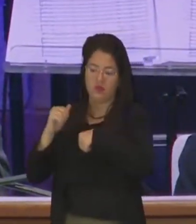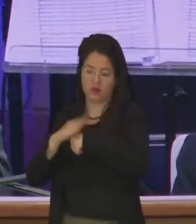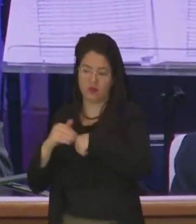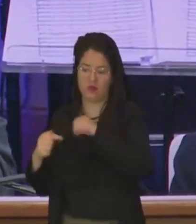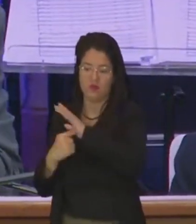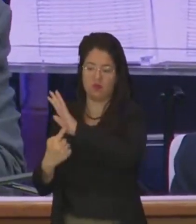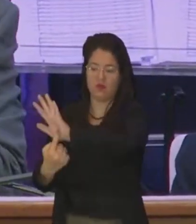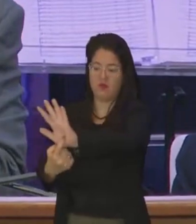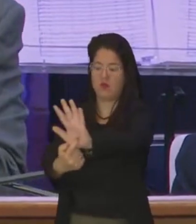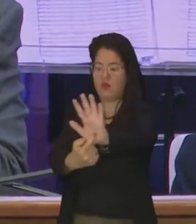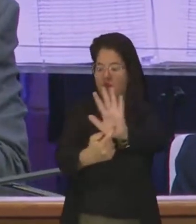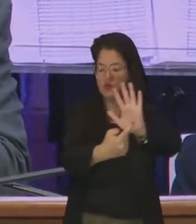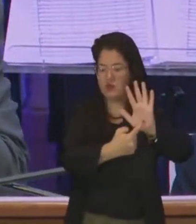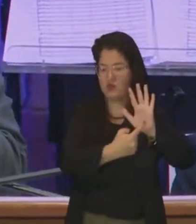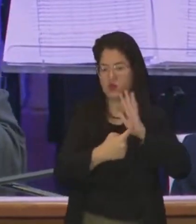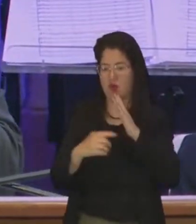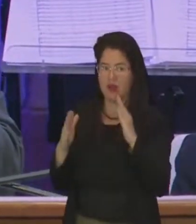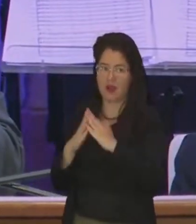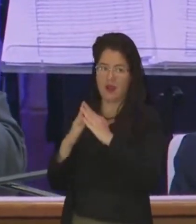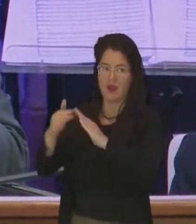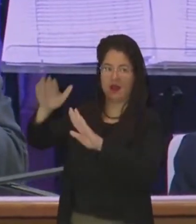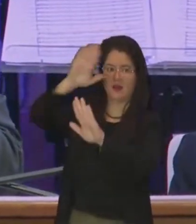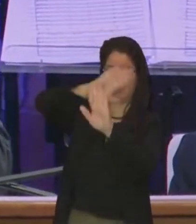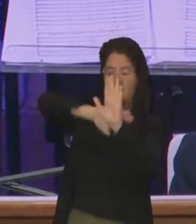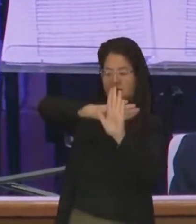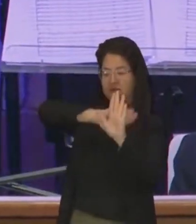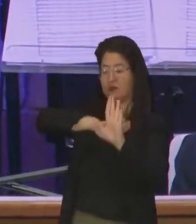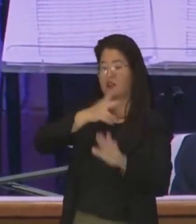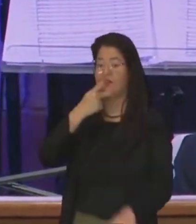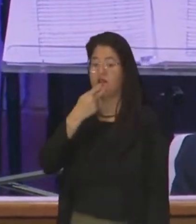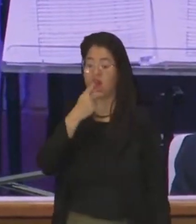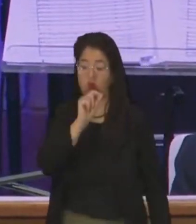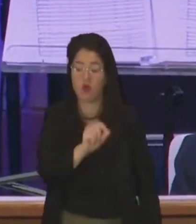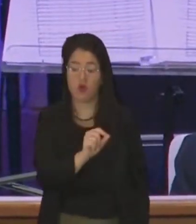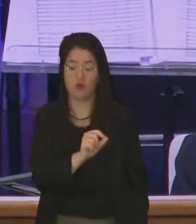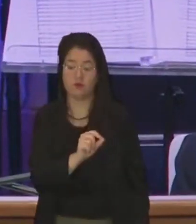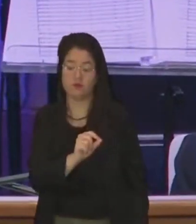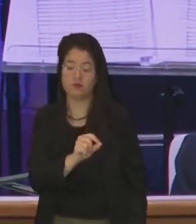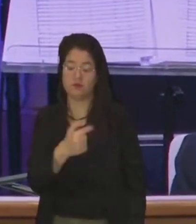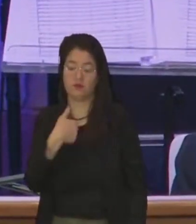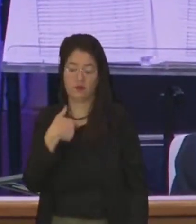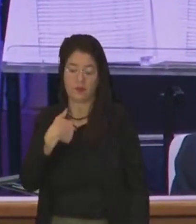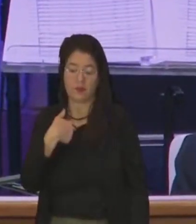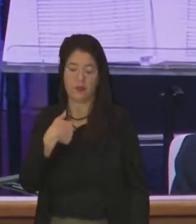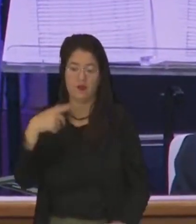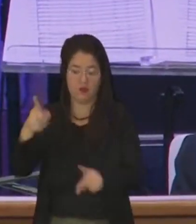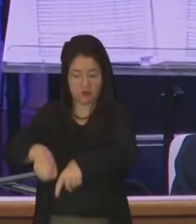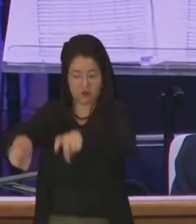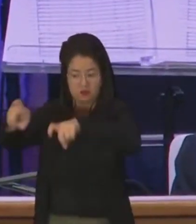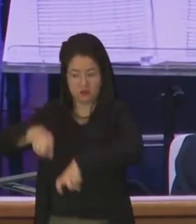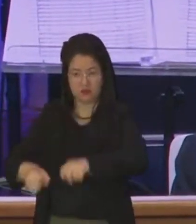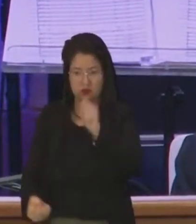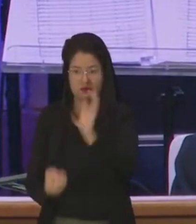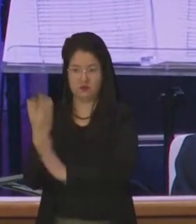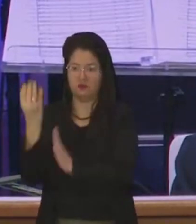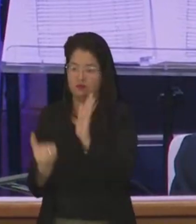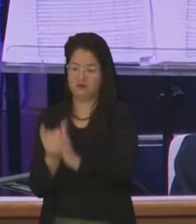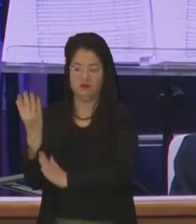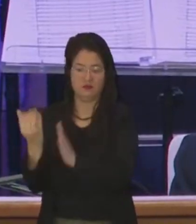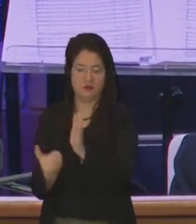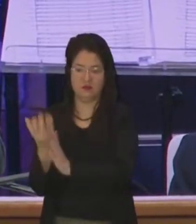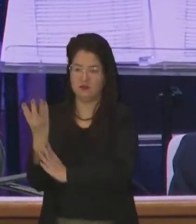mostrou assim atrás da nossa casa, da dele, da minha, e falou assim: olha, eu vou fazer a roça aqui, eu vou botar minha roça